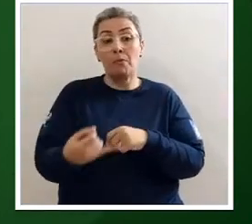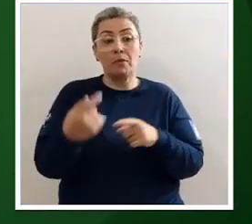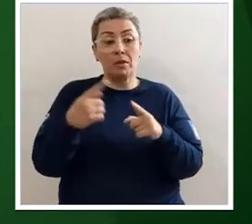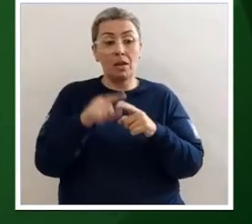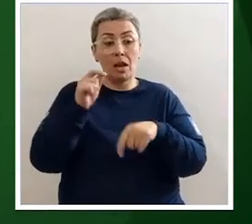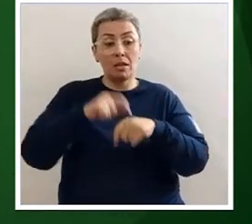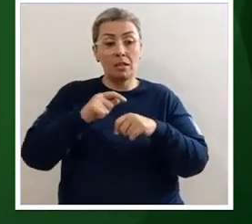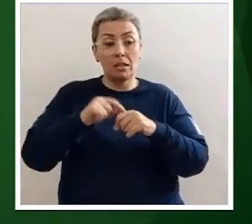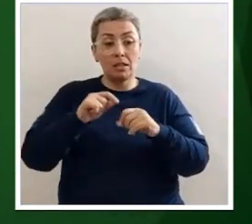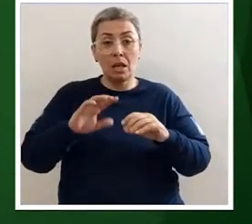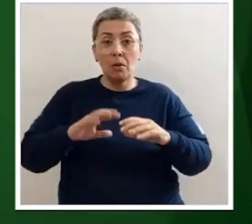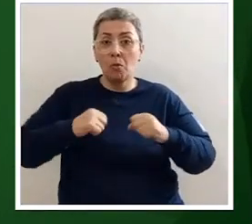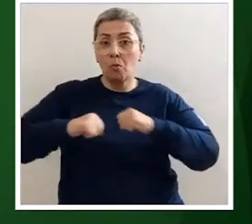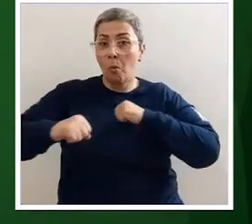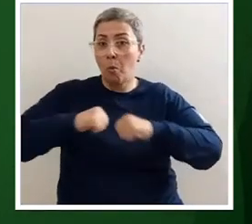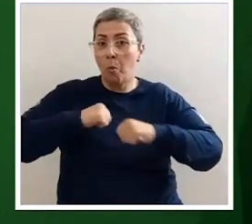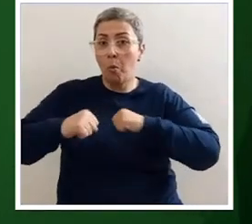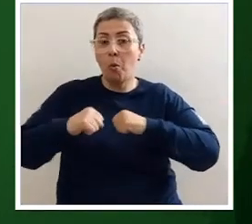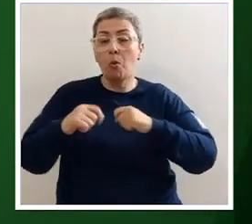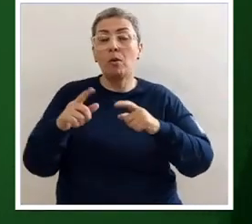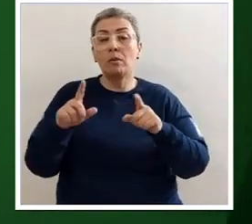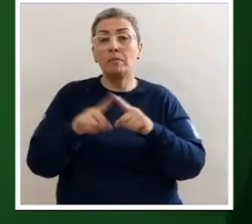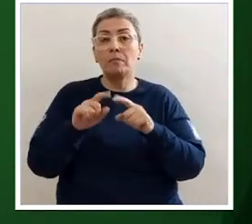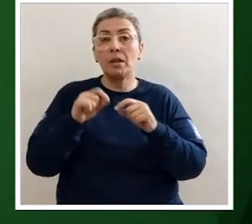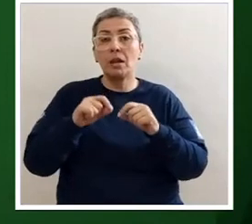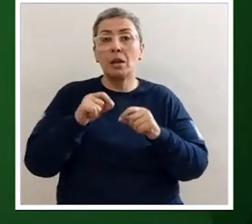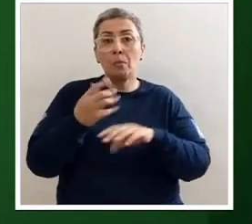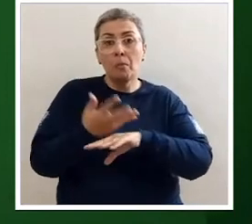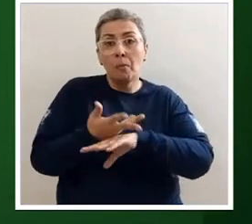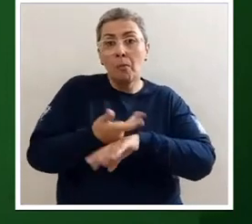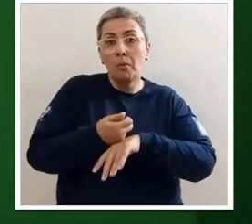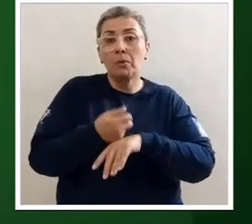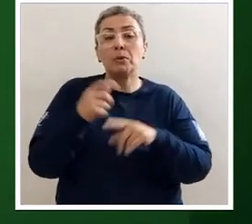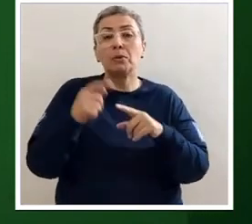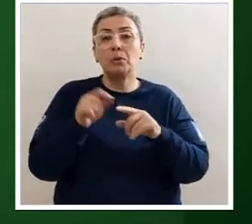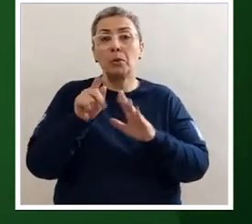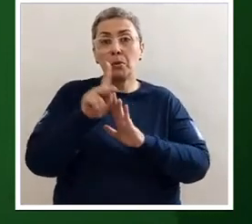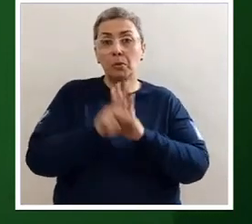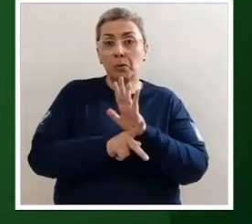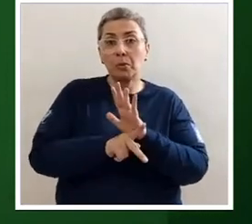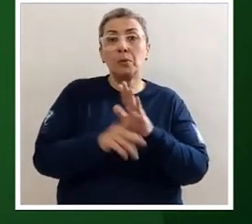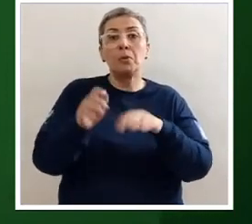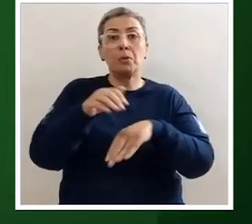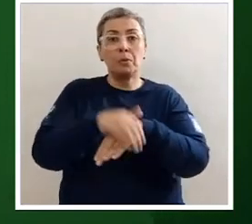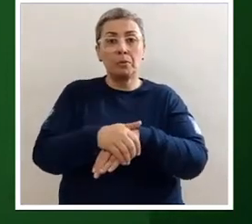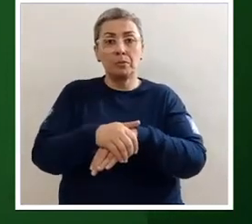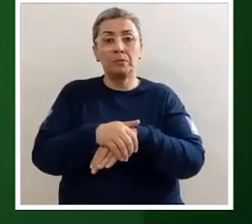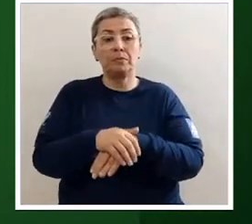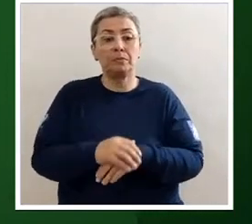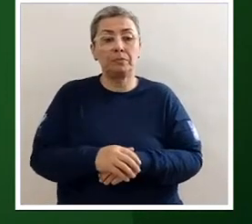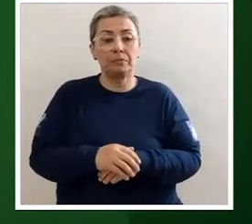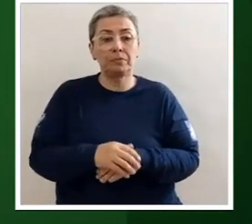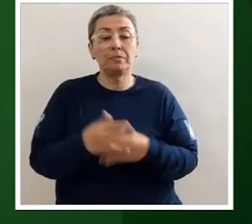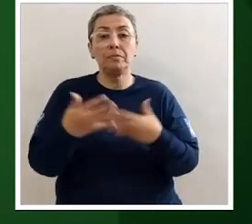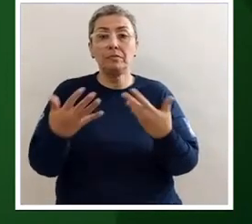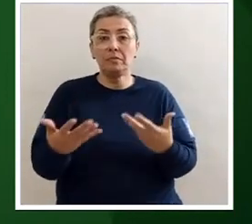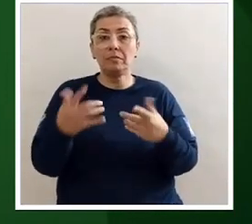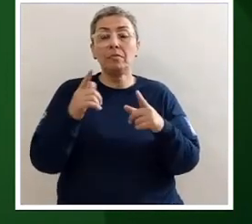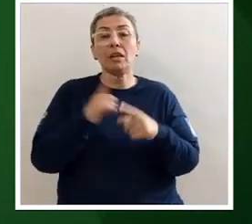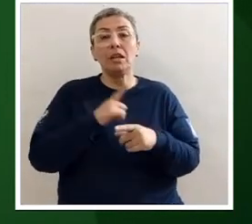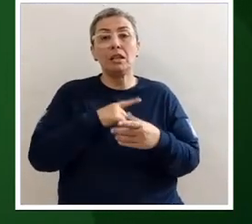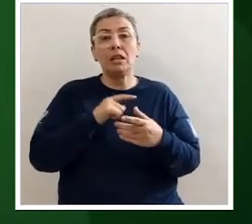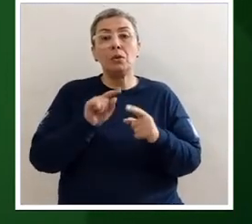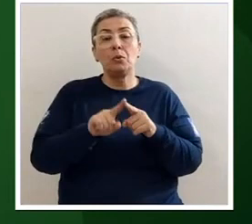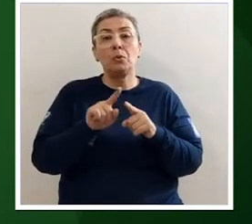este mutirão multidisciplinar do projeto da Mara gabrilli então nós temos